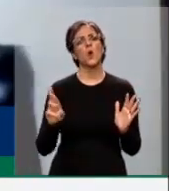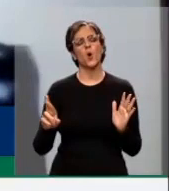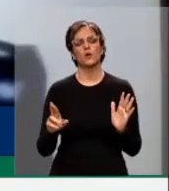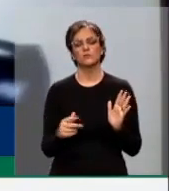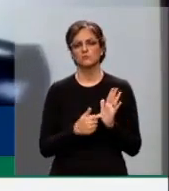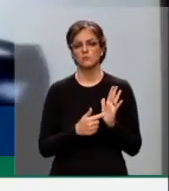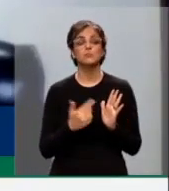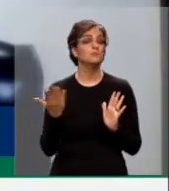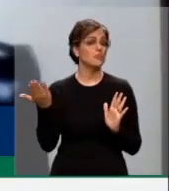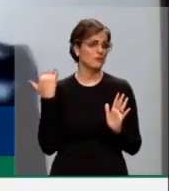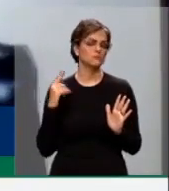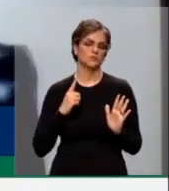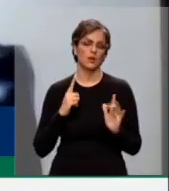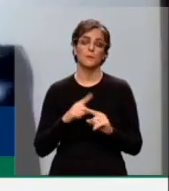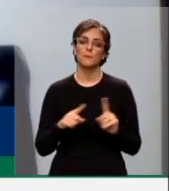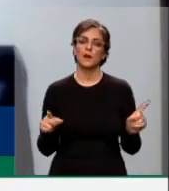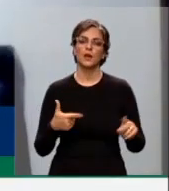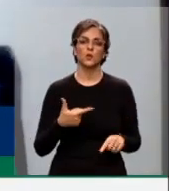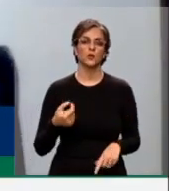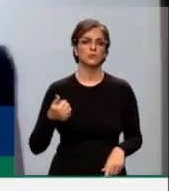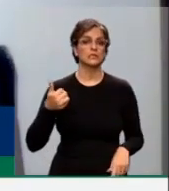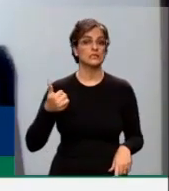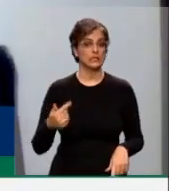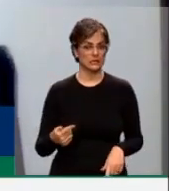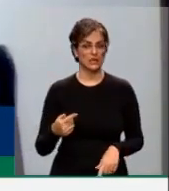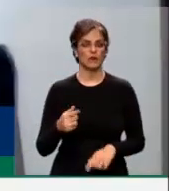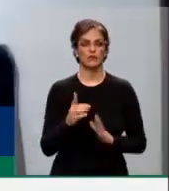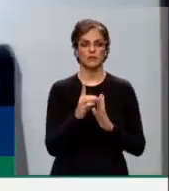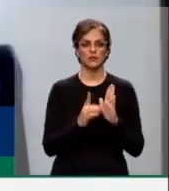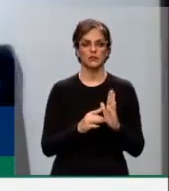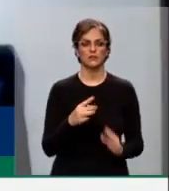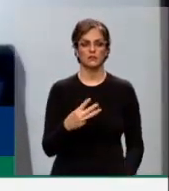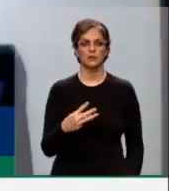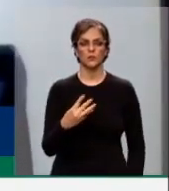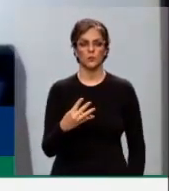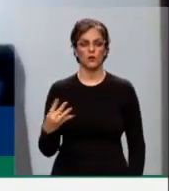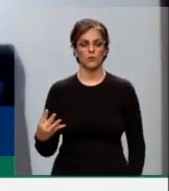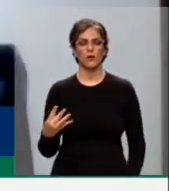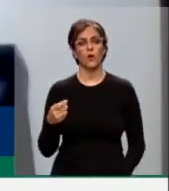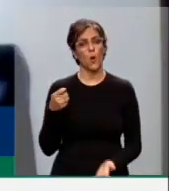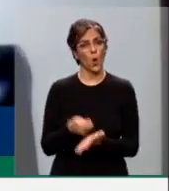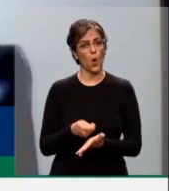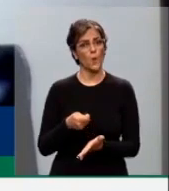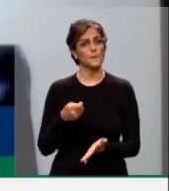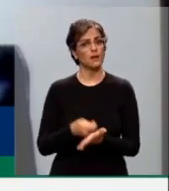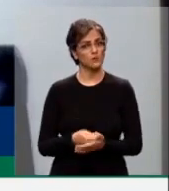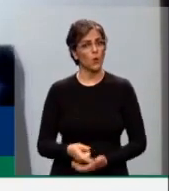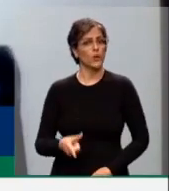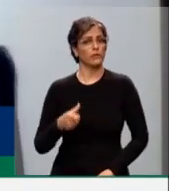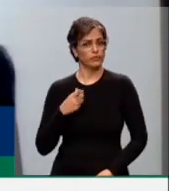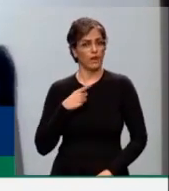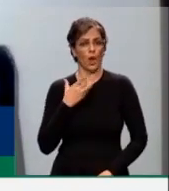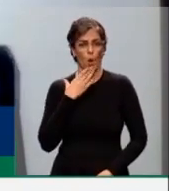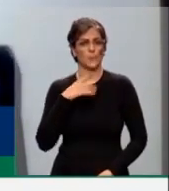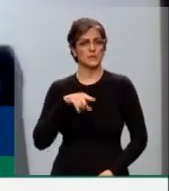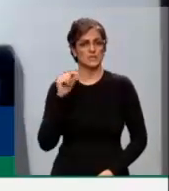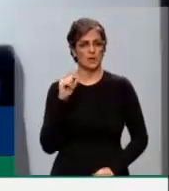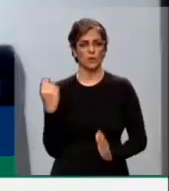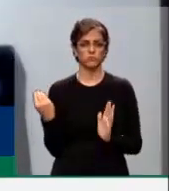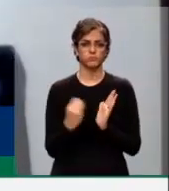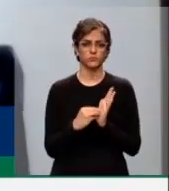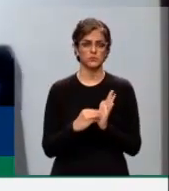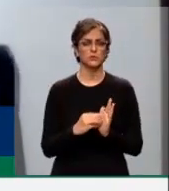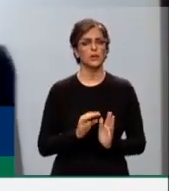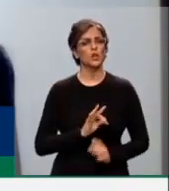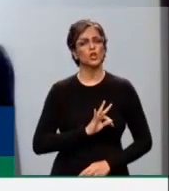mas em 2017, através do decreto 344, ele se tornou obrigatório, né? Ou seja, todas